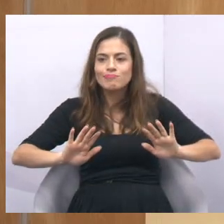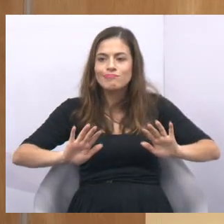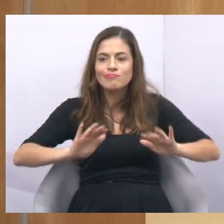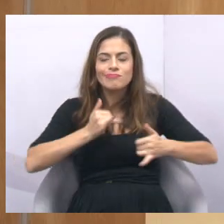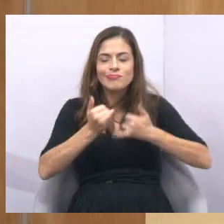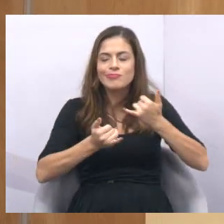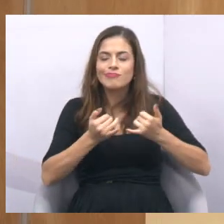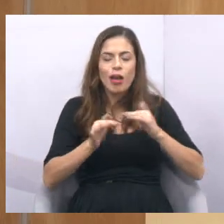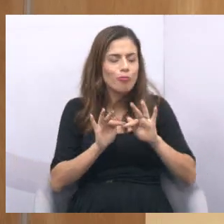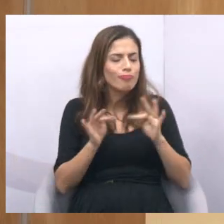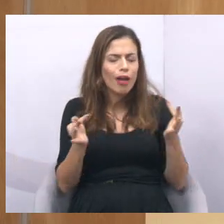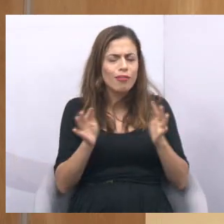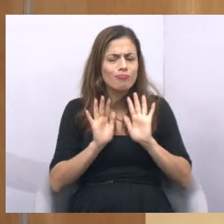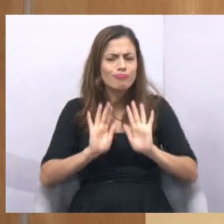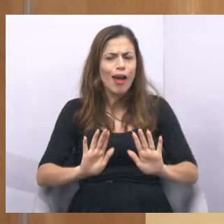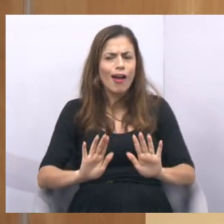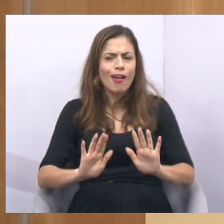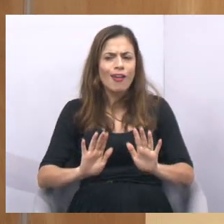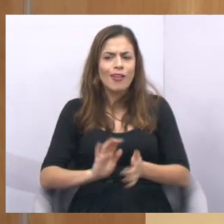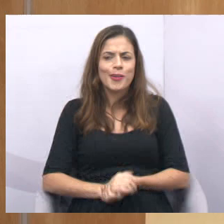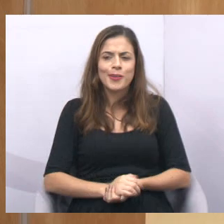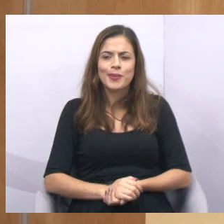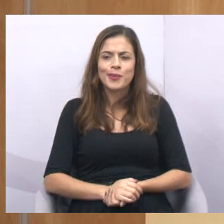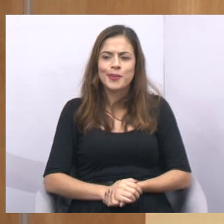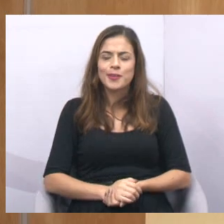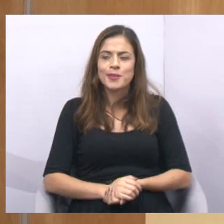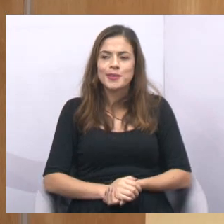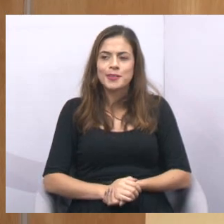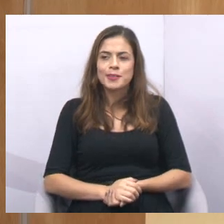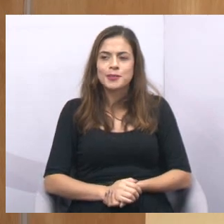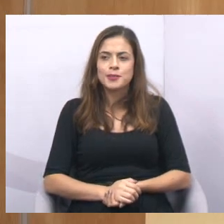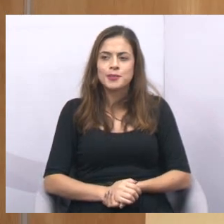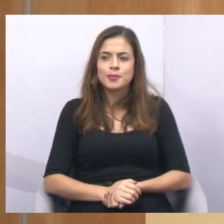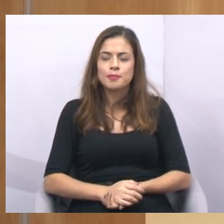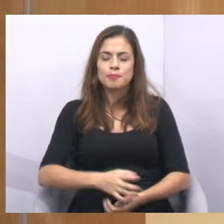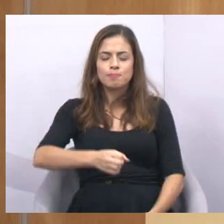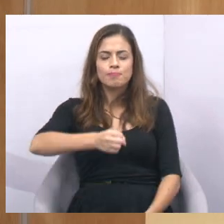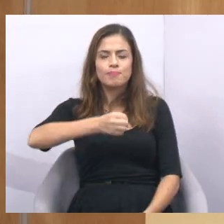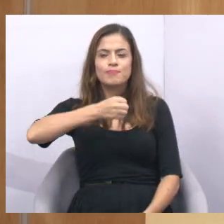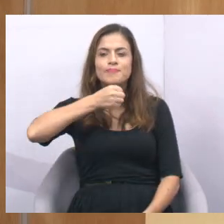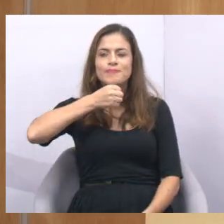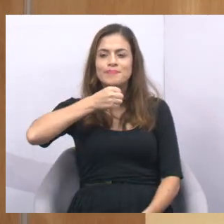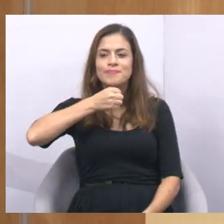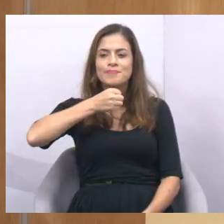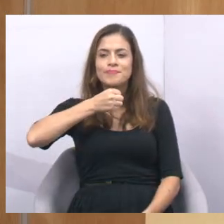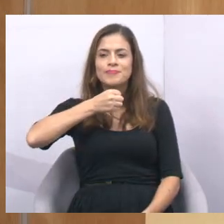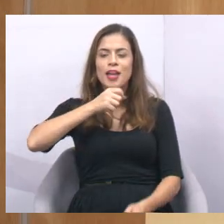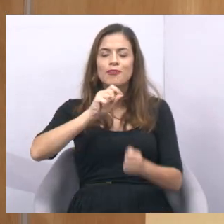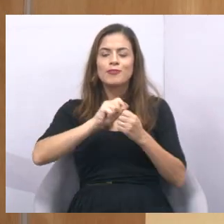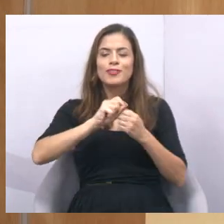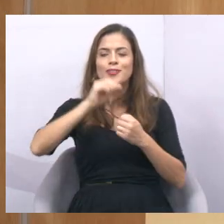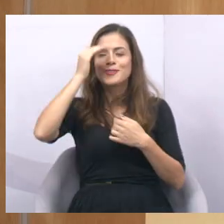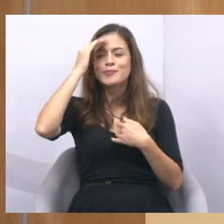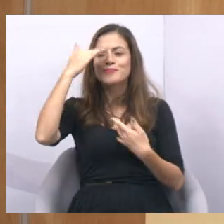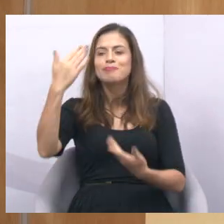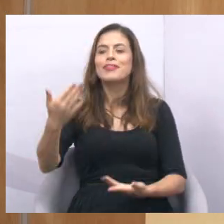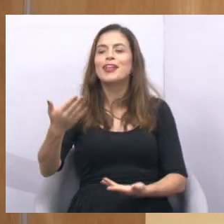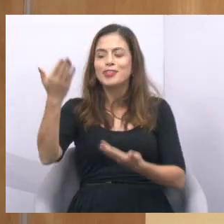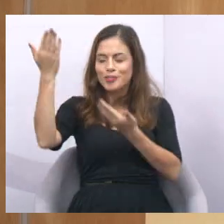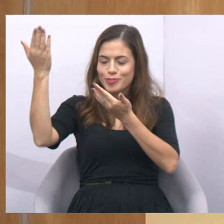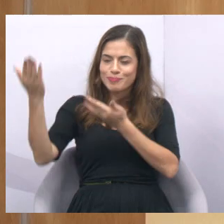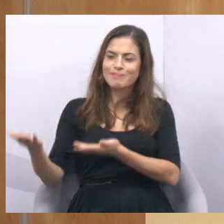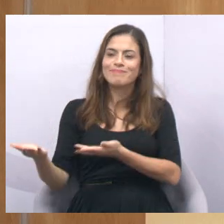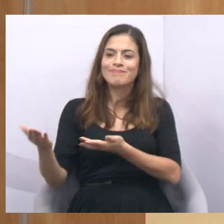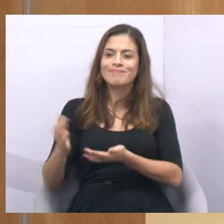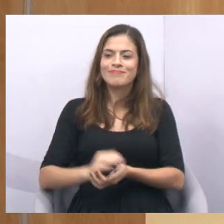Simplesmente parou o jogo, no meio do jogo. Paramos, pegamos o microfone e fizemos uma homenagem ao Edivar